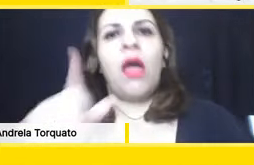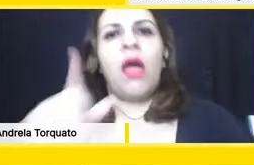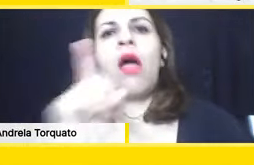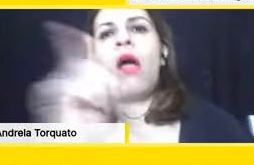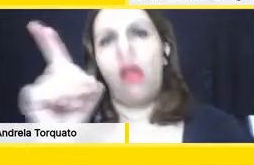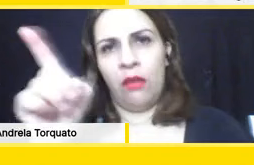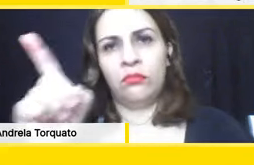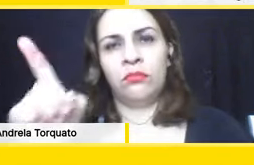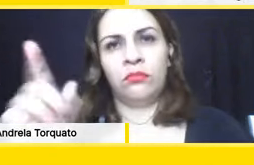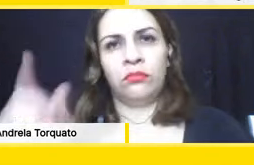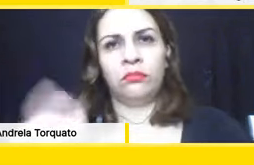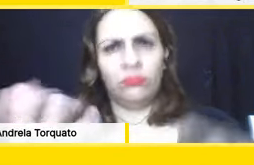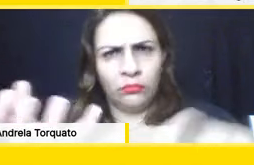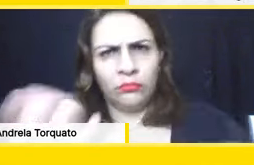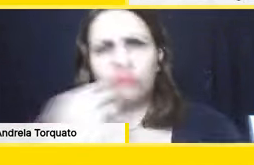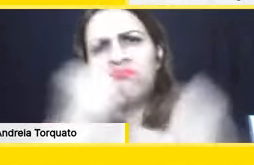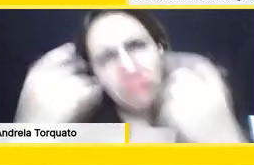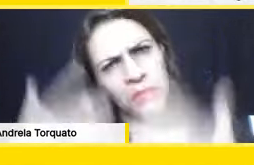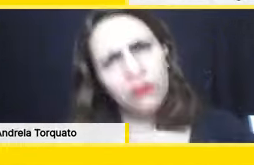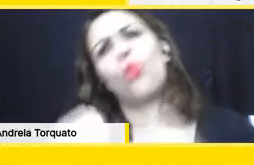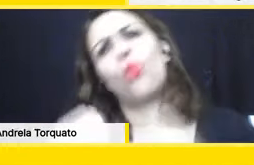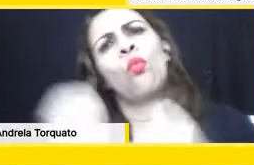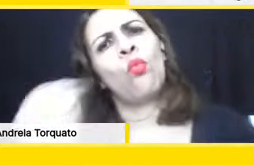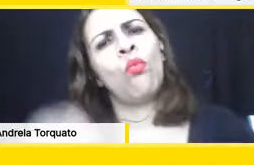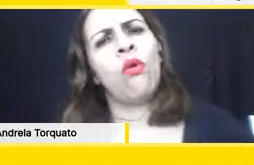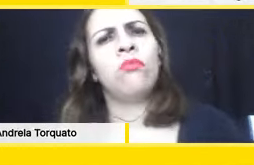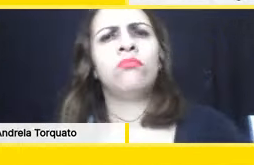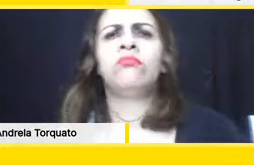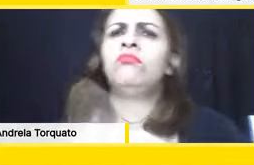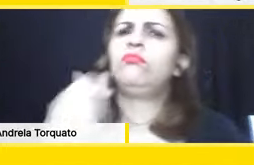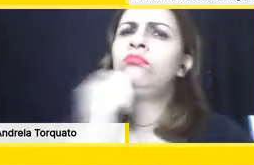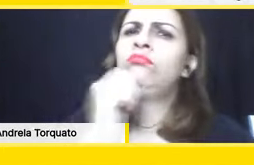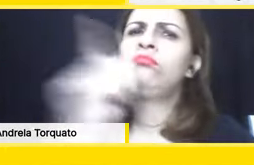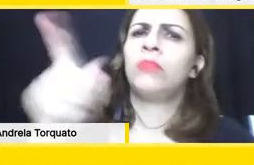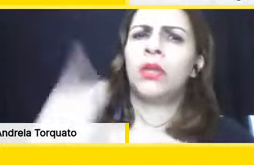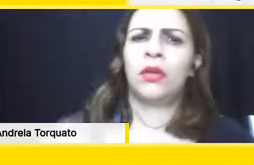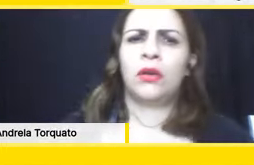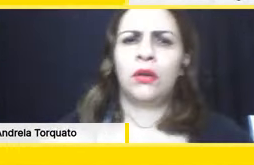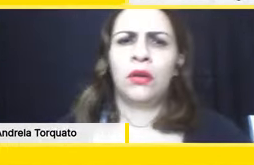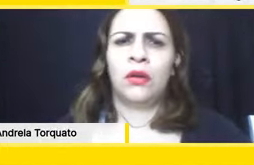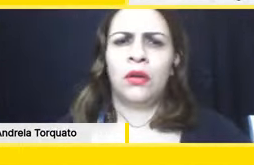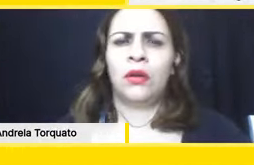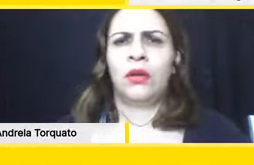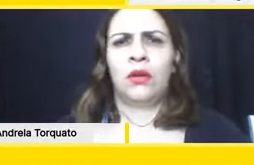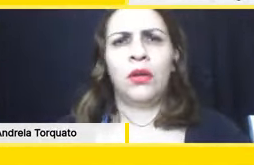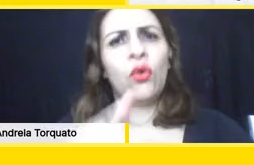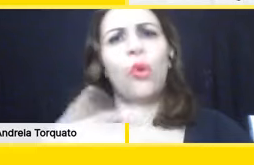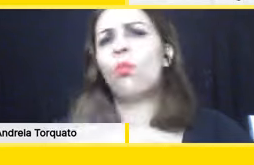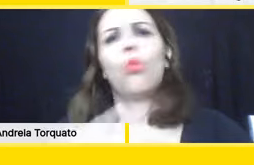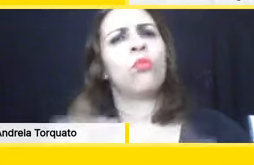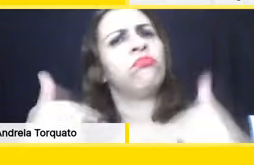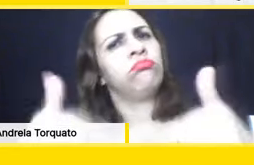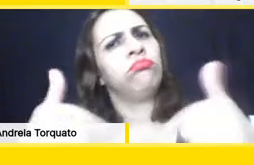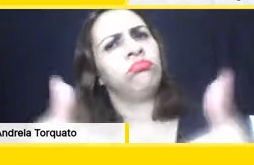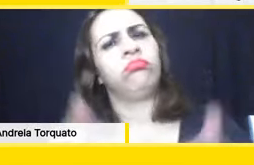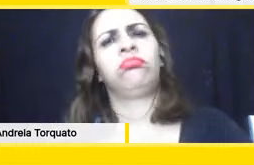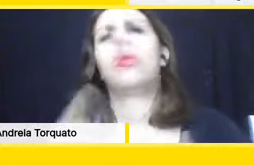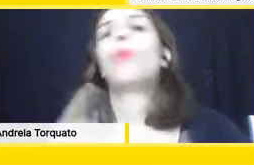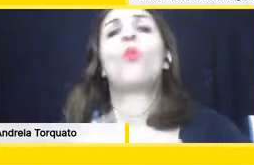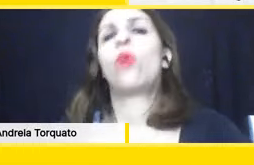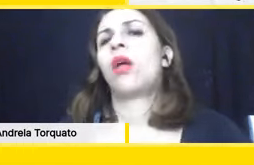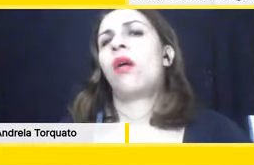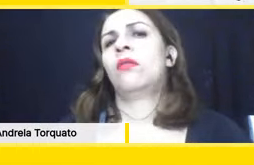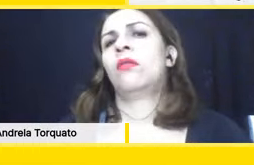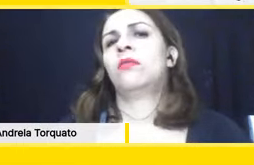Câmara Legislativa. Fala um pouco Câmara. sobre esse assunto e por que Exatamente. essa sua militância aí na Câmara Legislativa